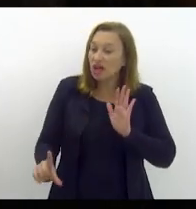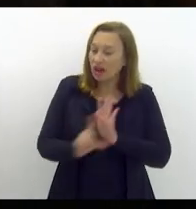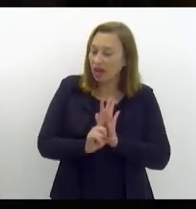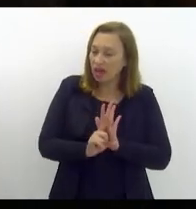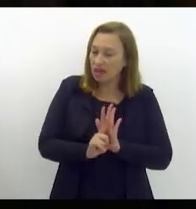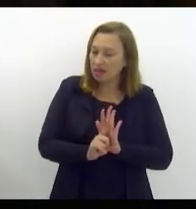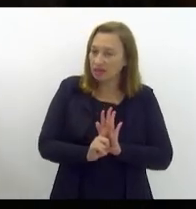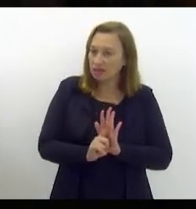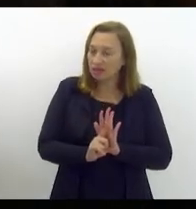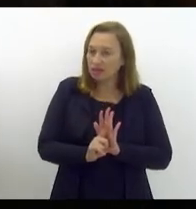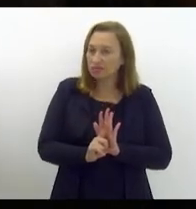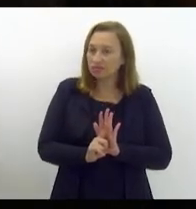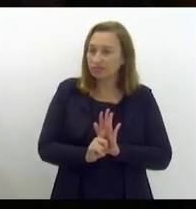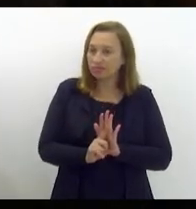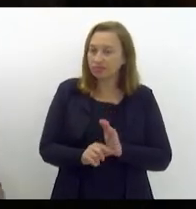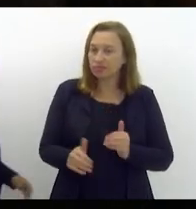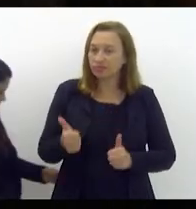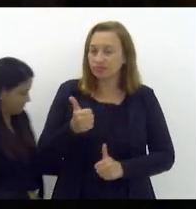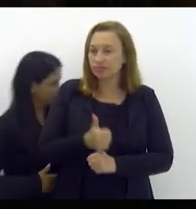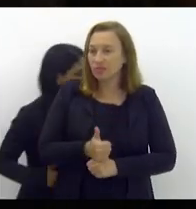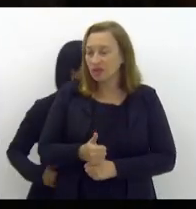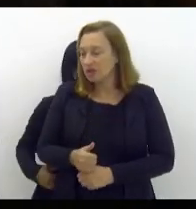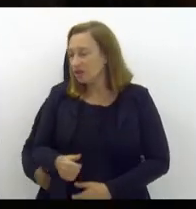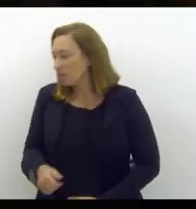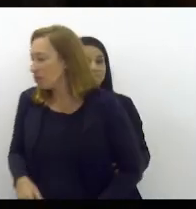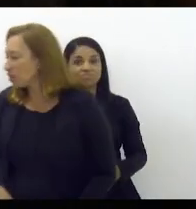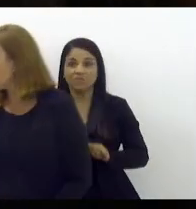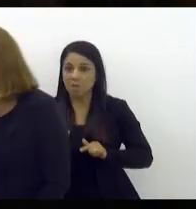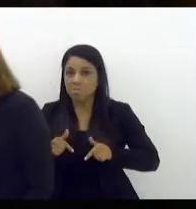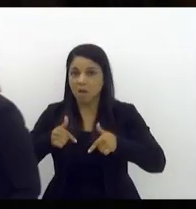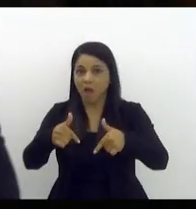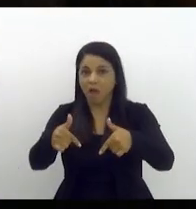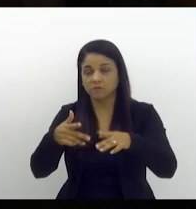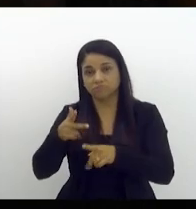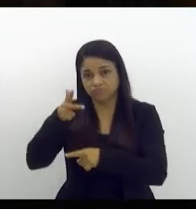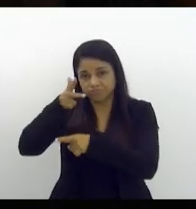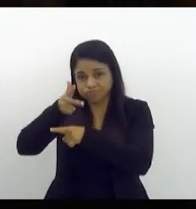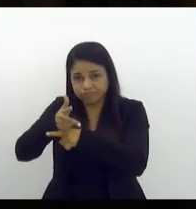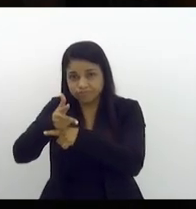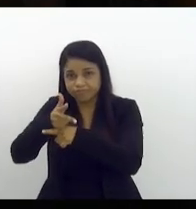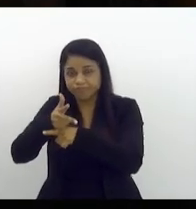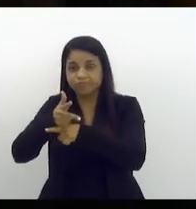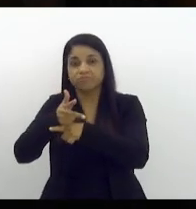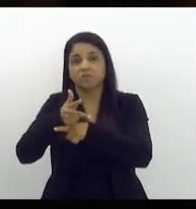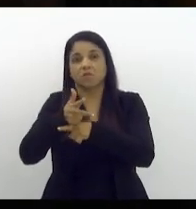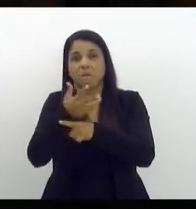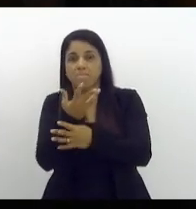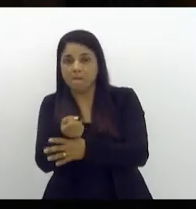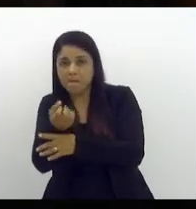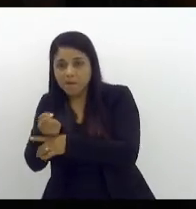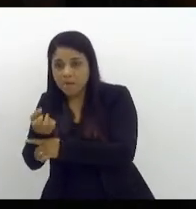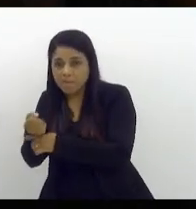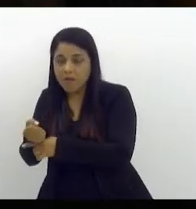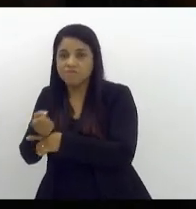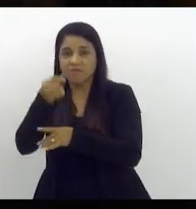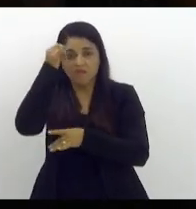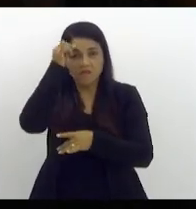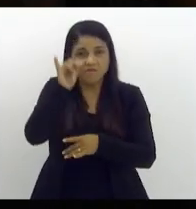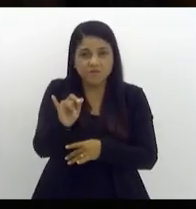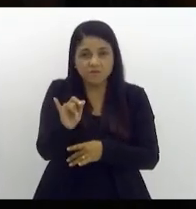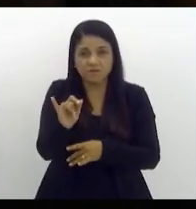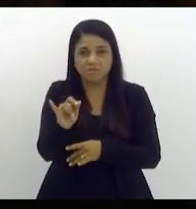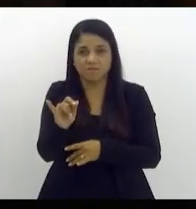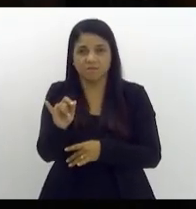por ter imagens sobre a sua atuação, a gente evita que lógicas, a gente